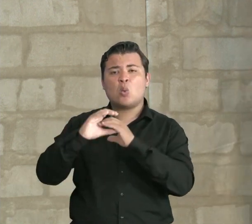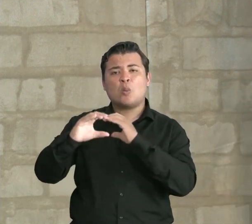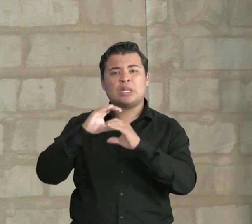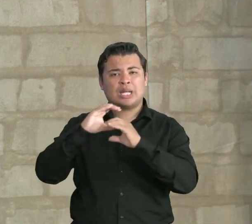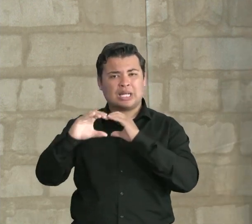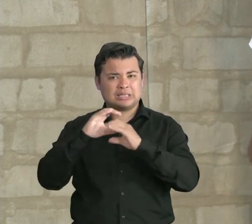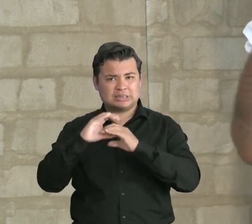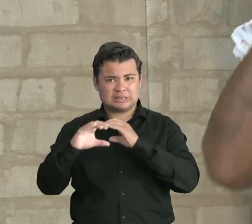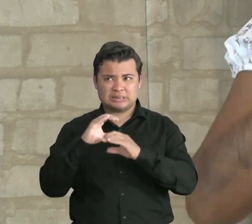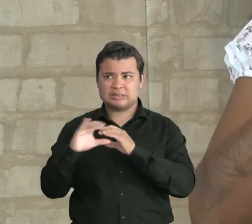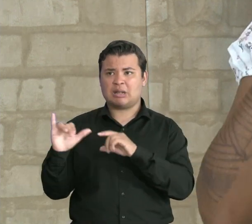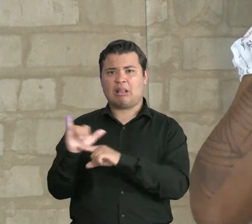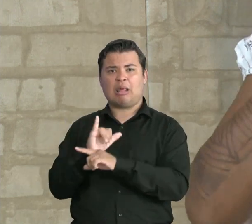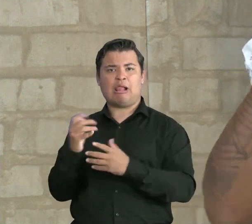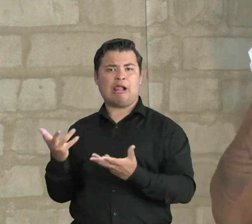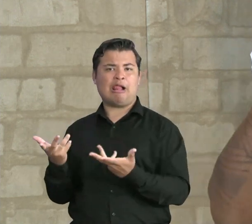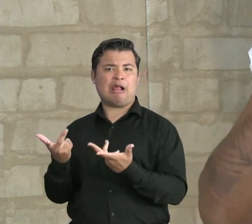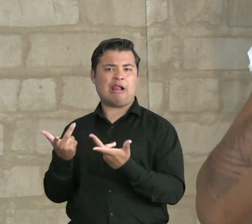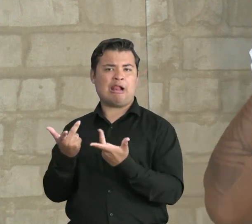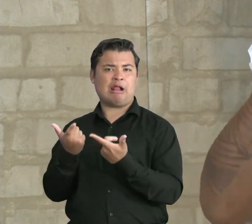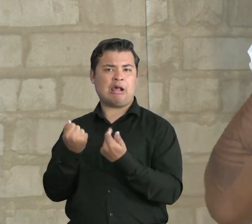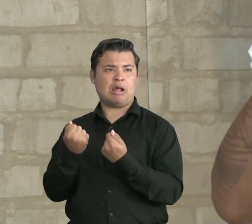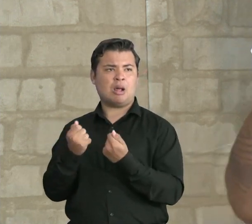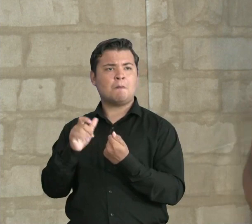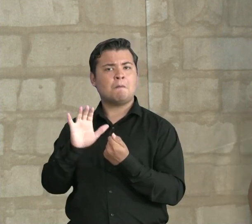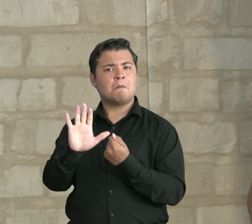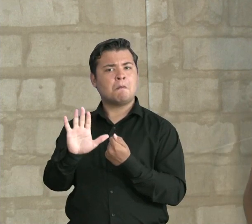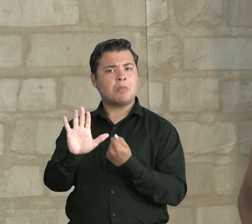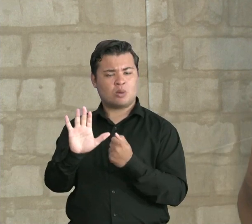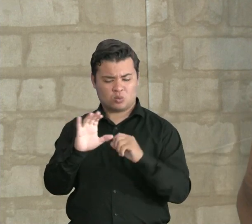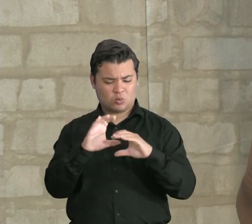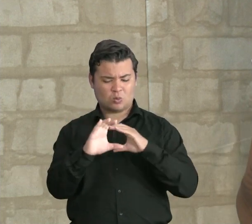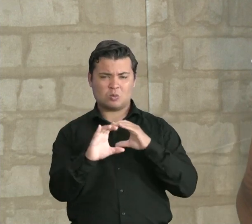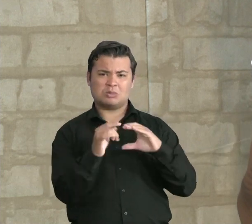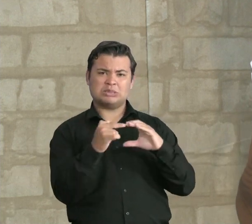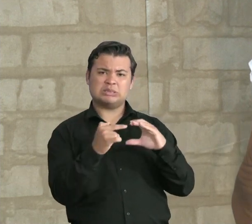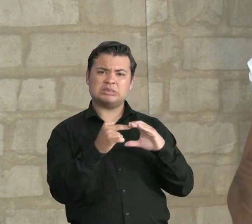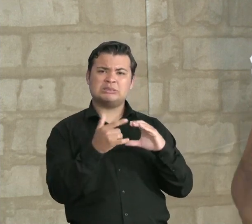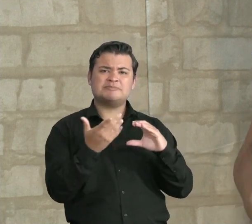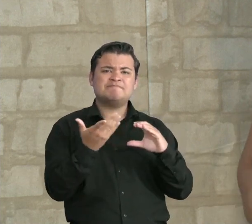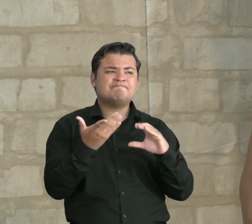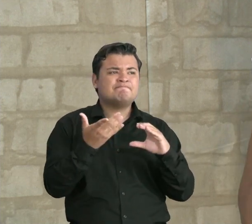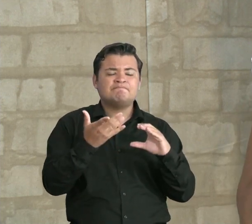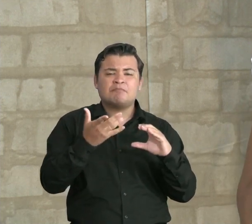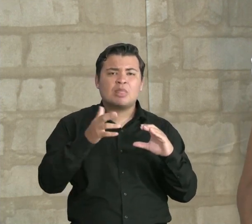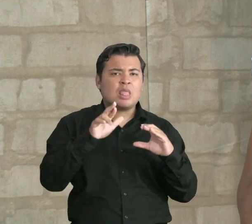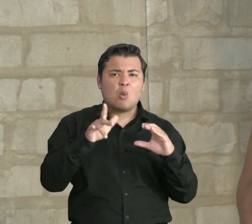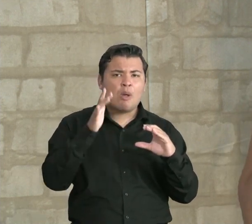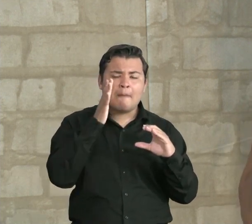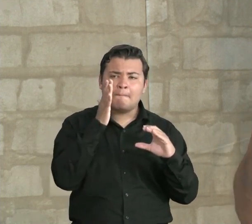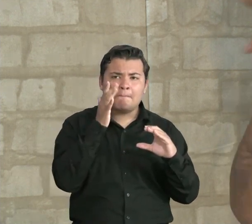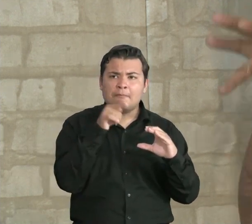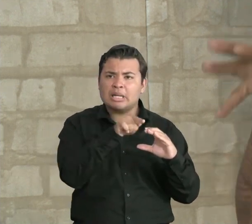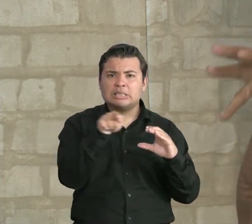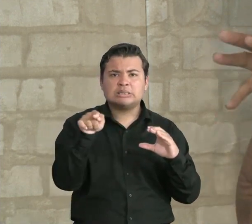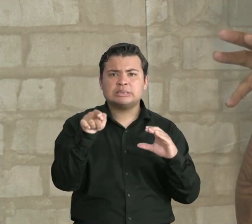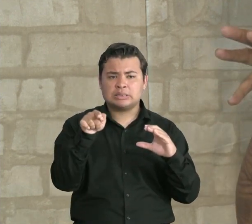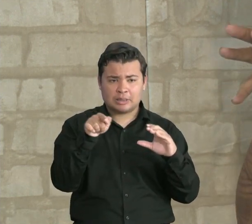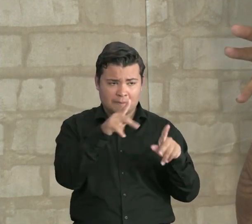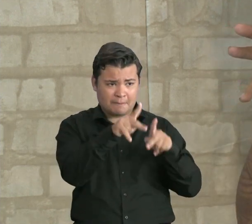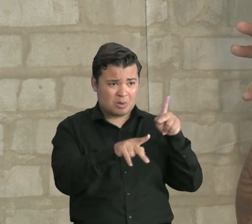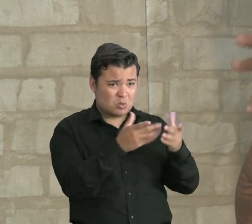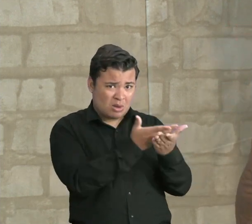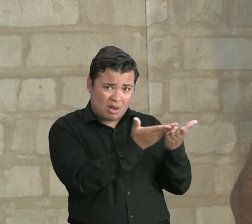comunicação. Se a própria comunicação e o formato dessa comunicação não for pensado e ajustado para uma parcela